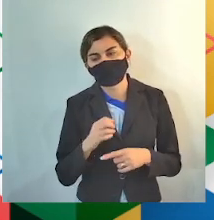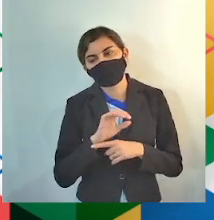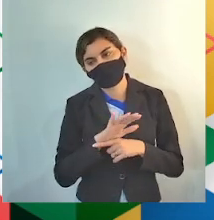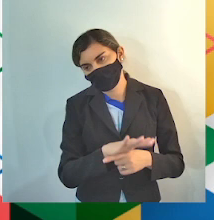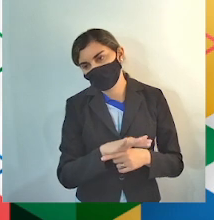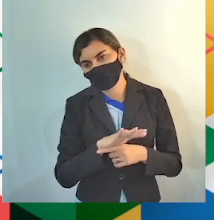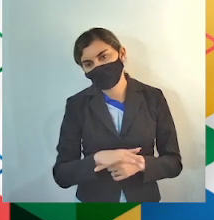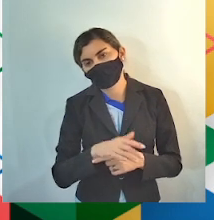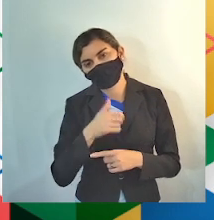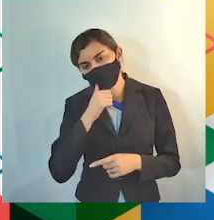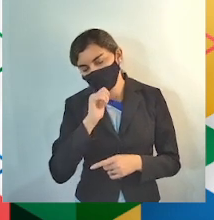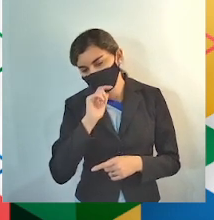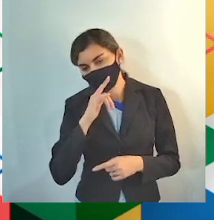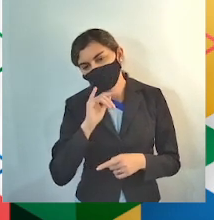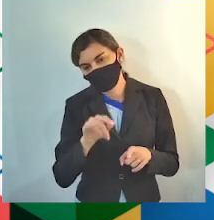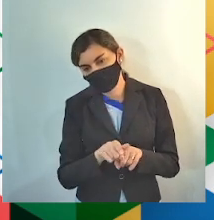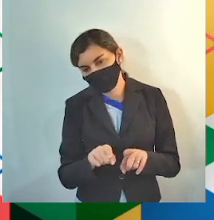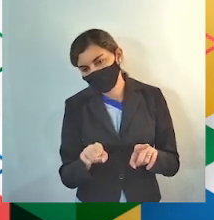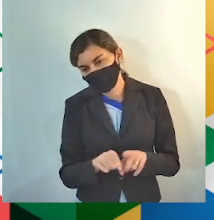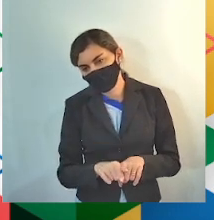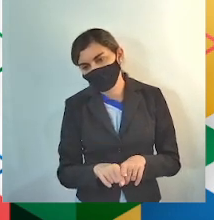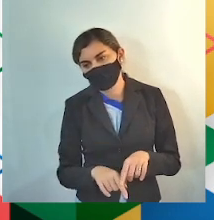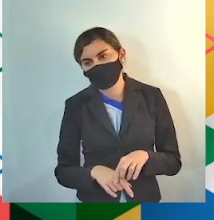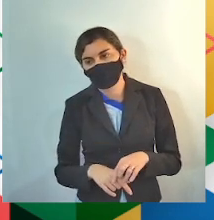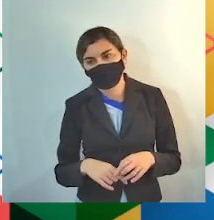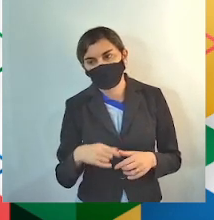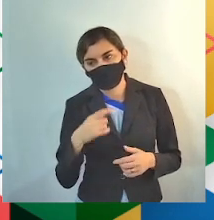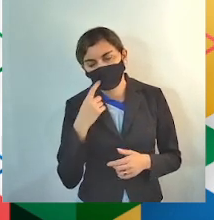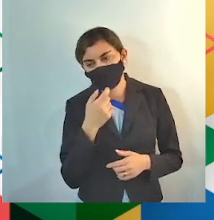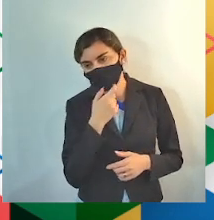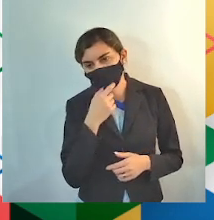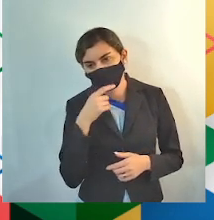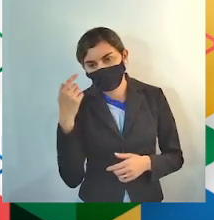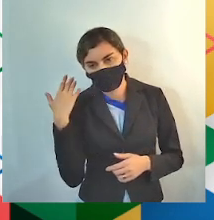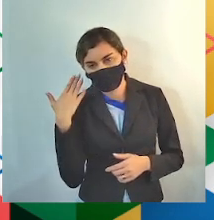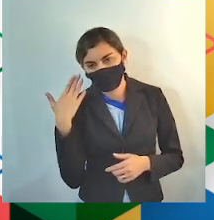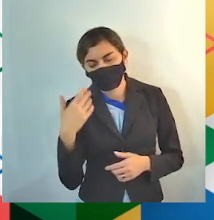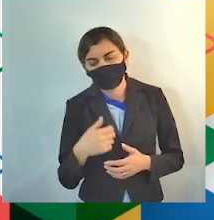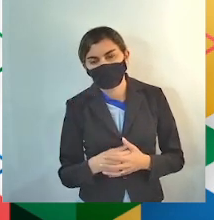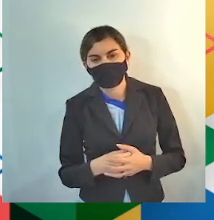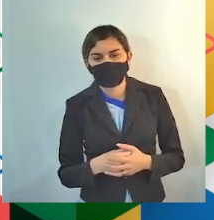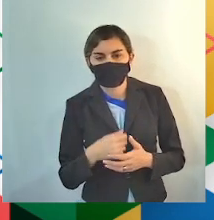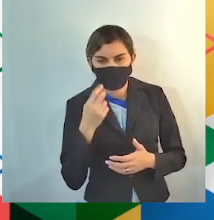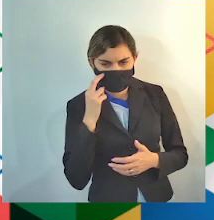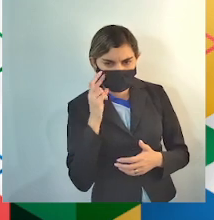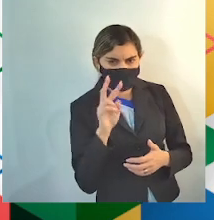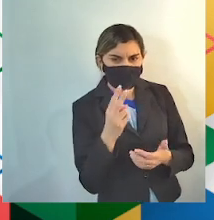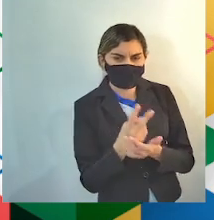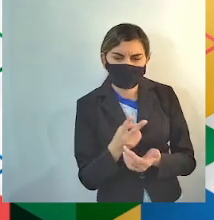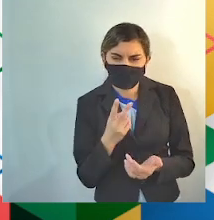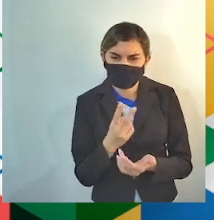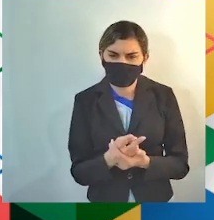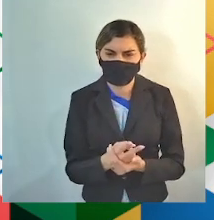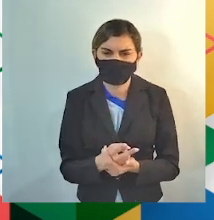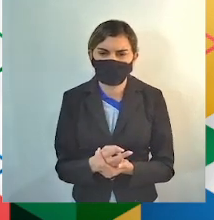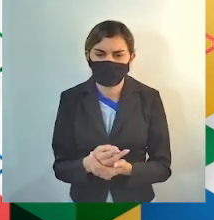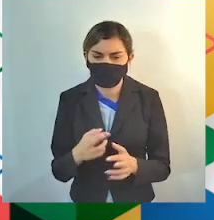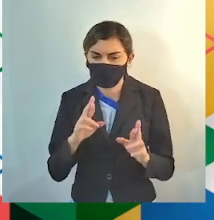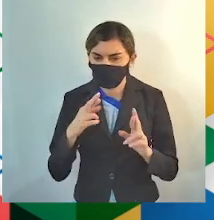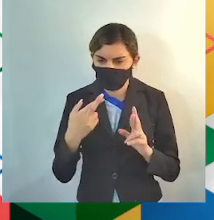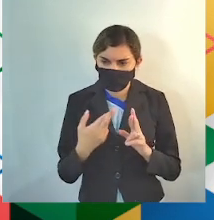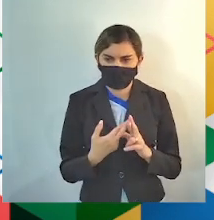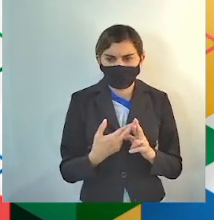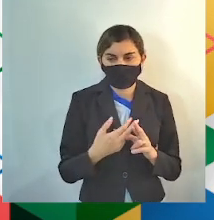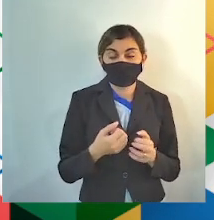os pais também. Her brothers, de Jane. Então, veja que sempre não pede o marco referencial.